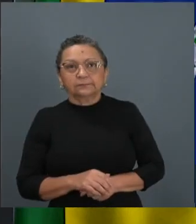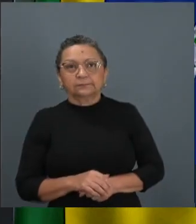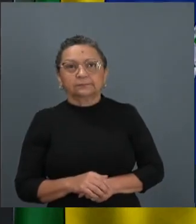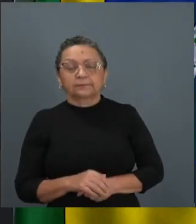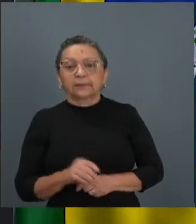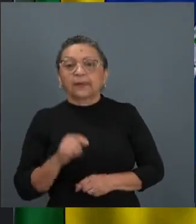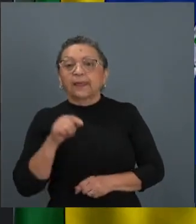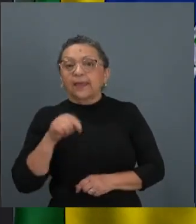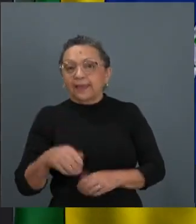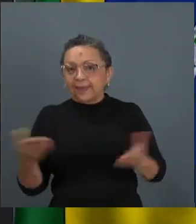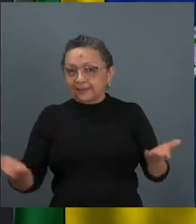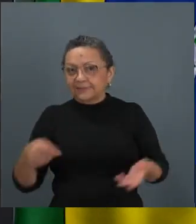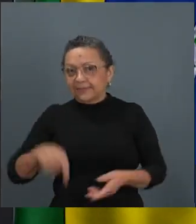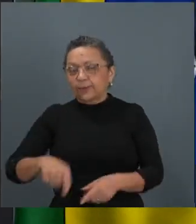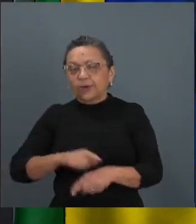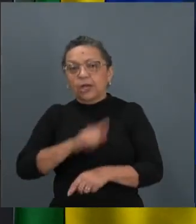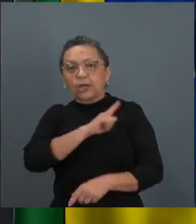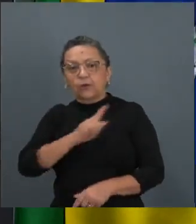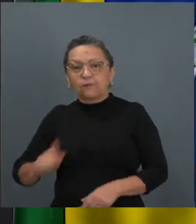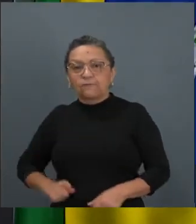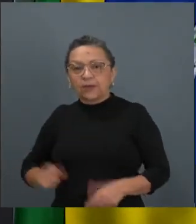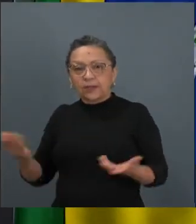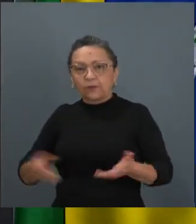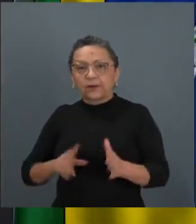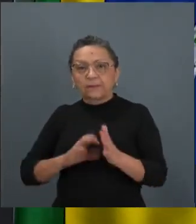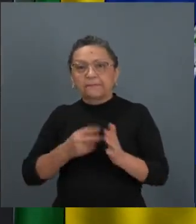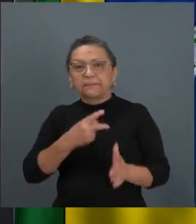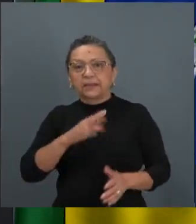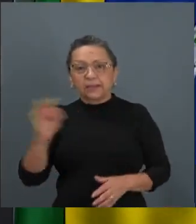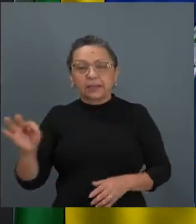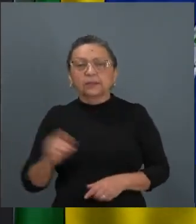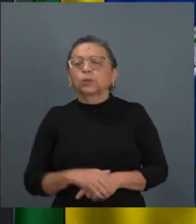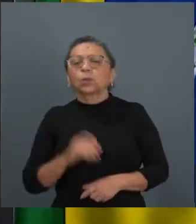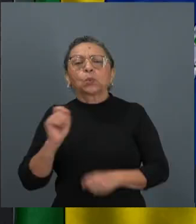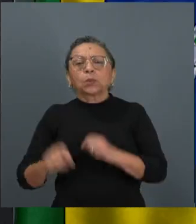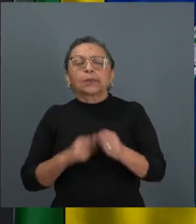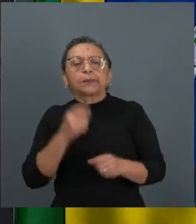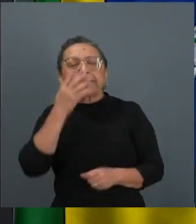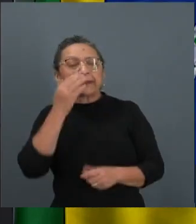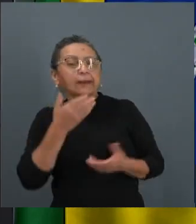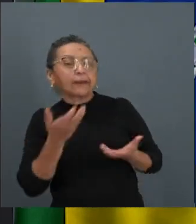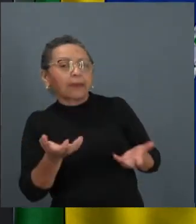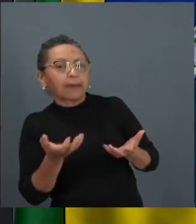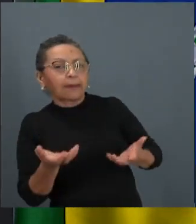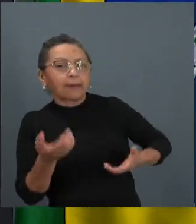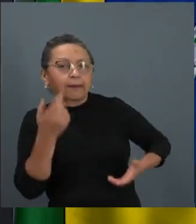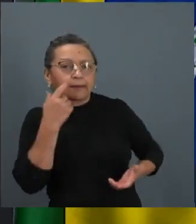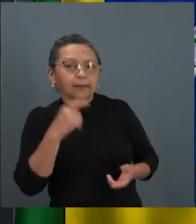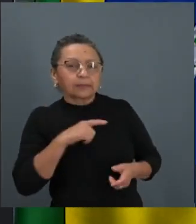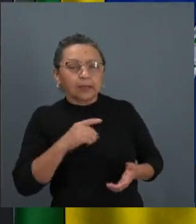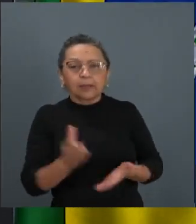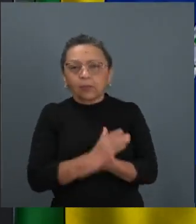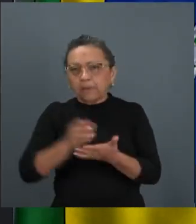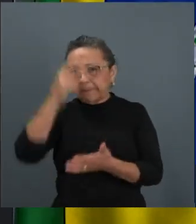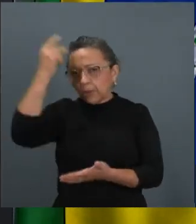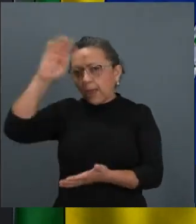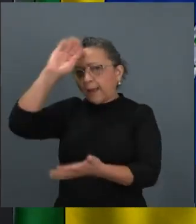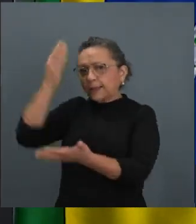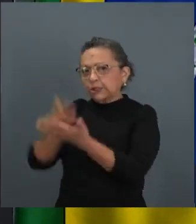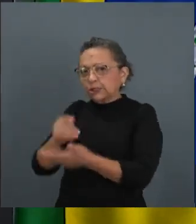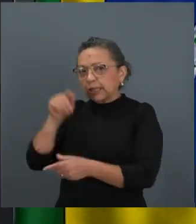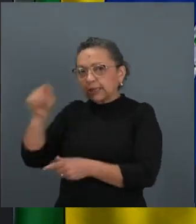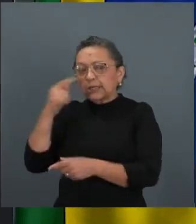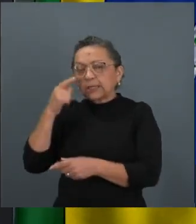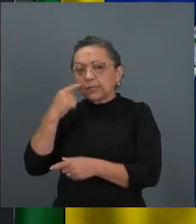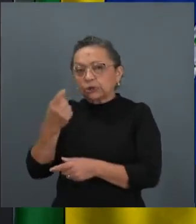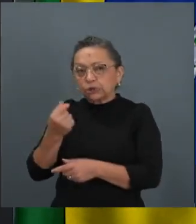que este governo apresenta para apacentar aqueles que acreditam no governo e que emprestam